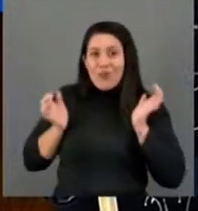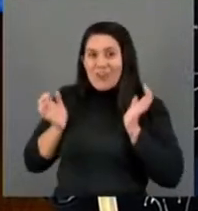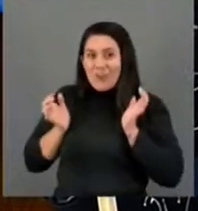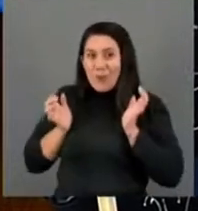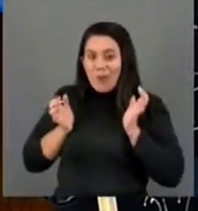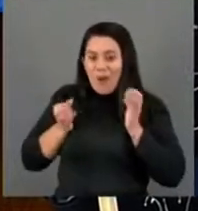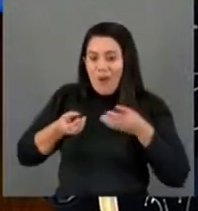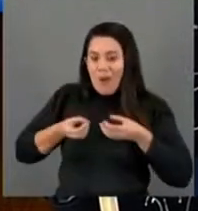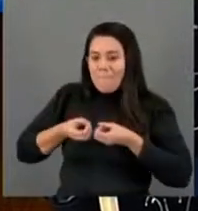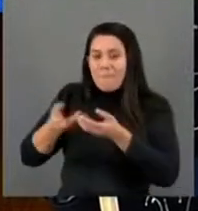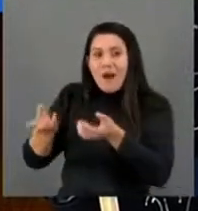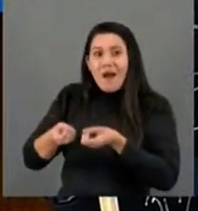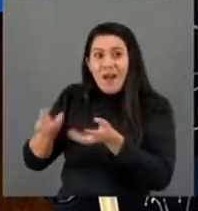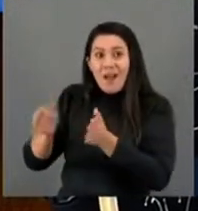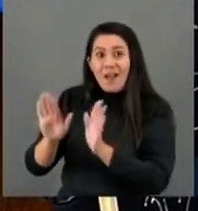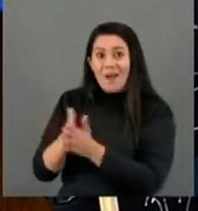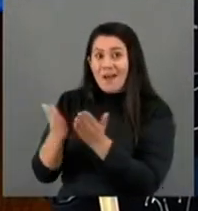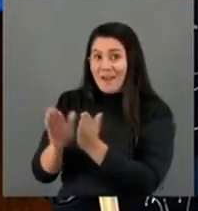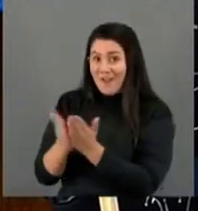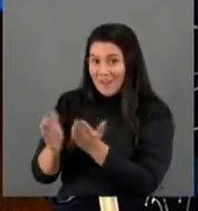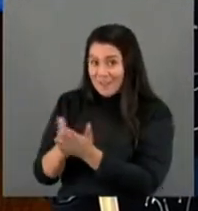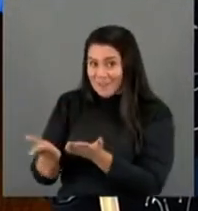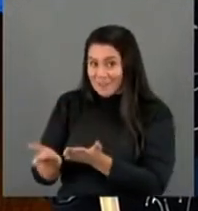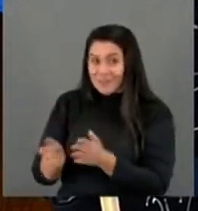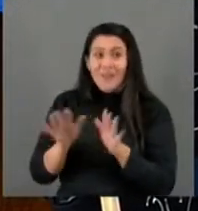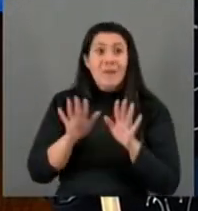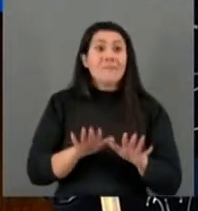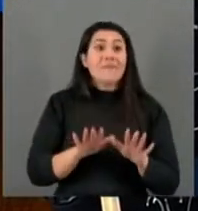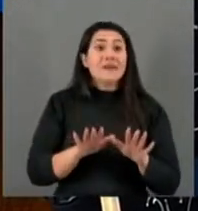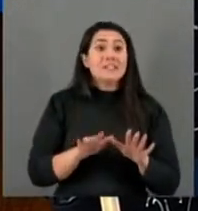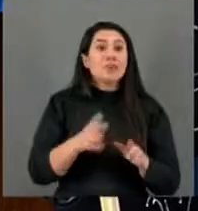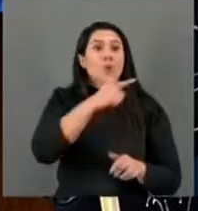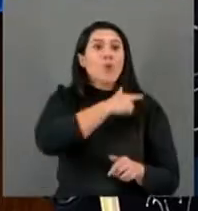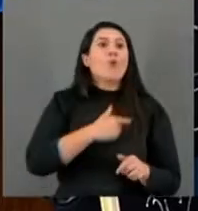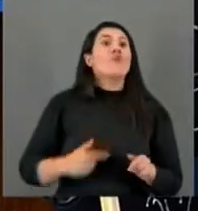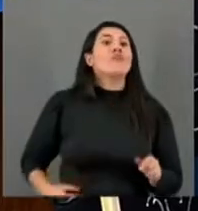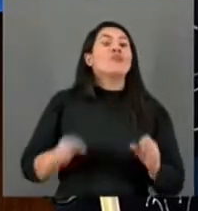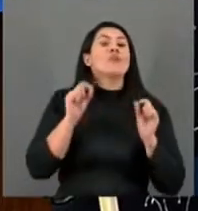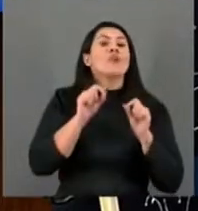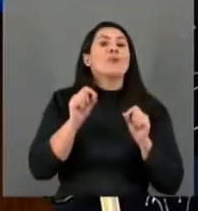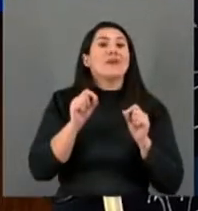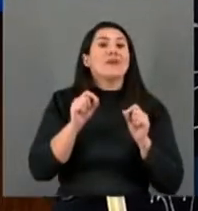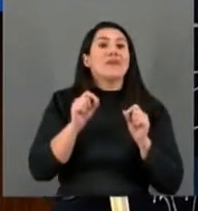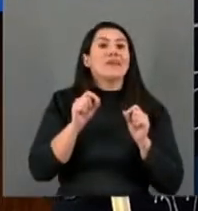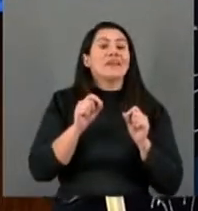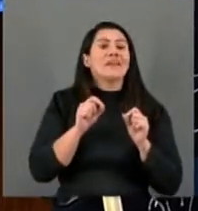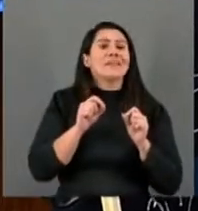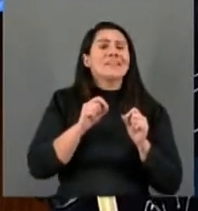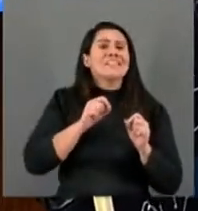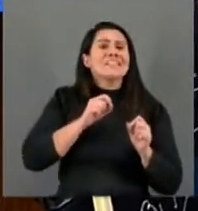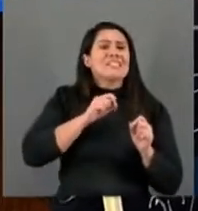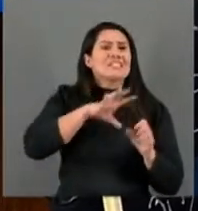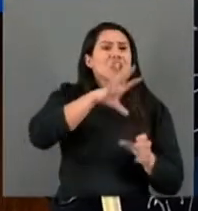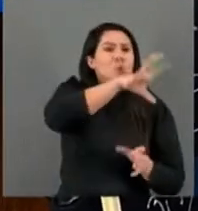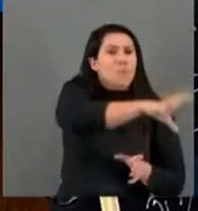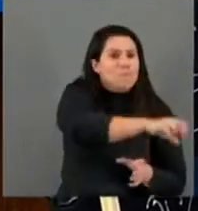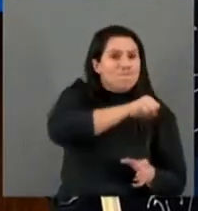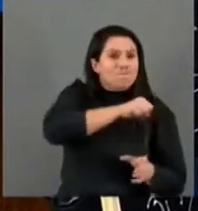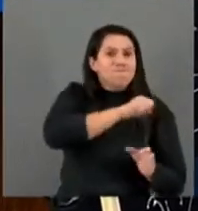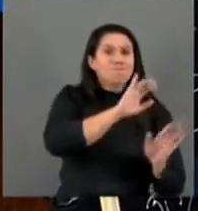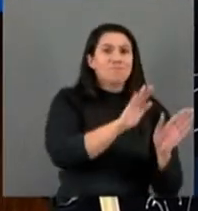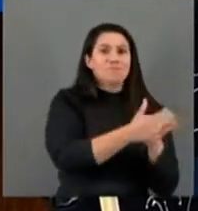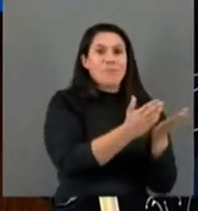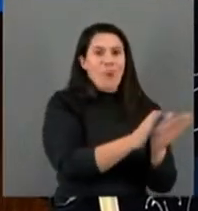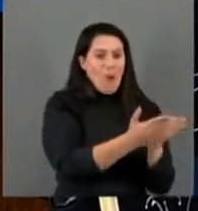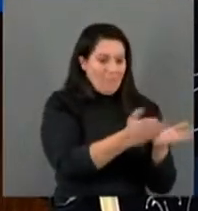Banco Central, tira dos pobres, tira do orçamento da União 510 bilhões de reais